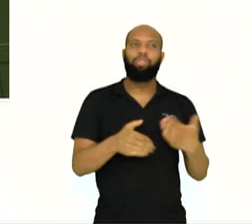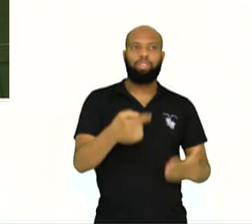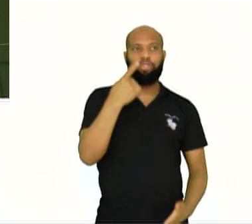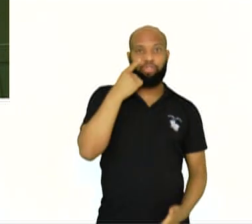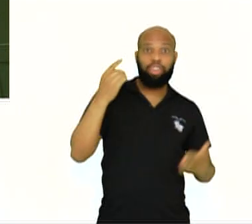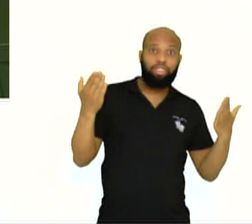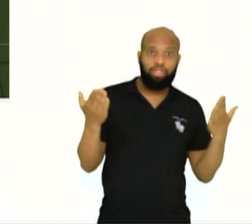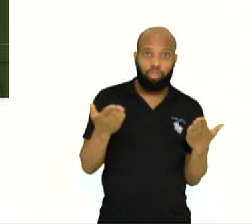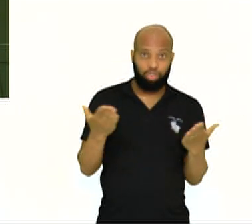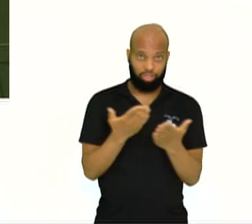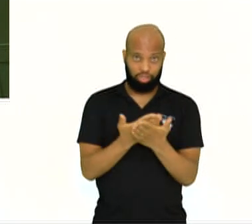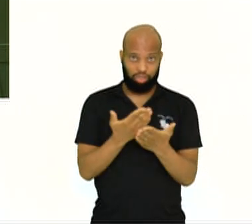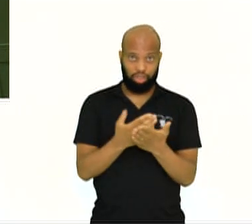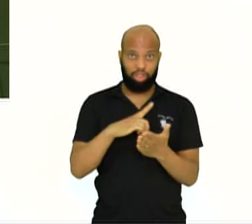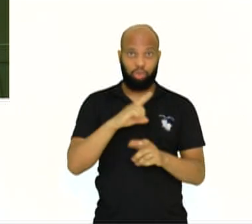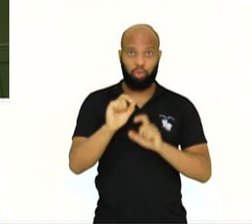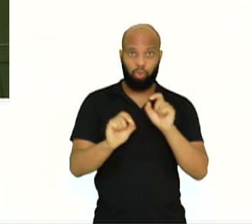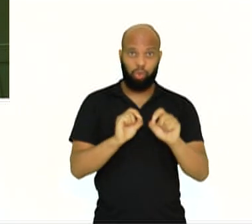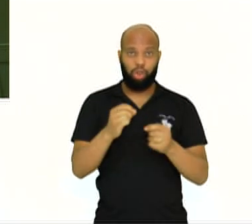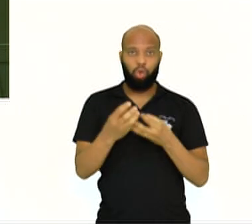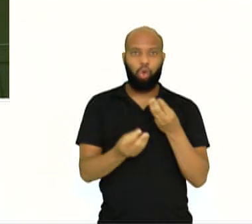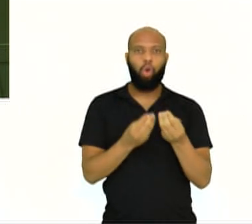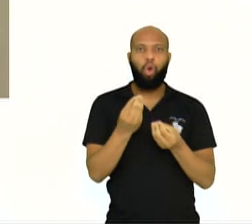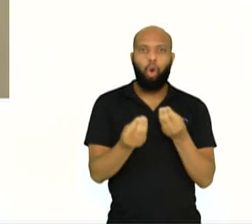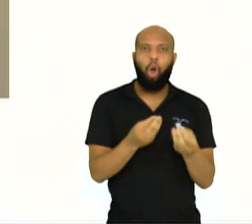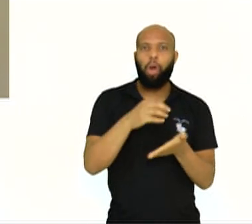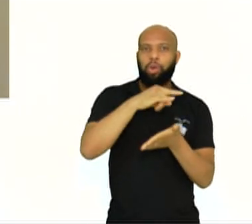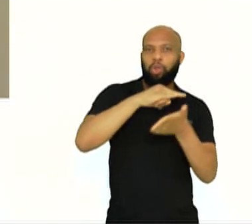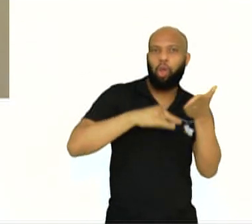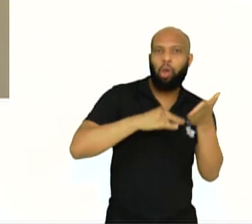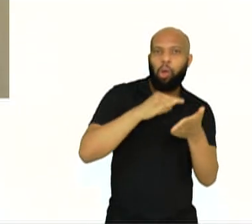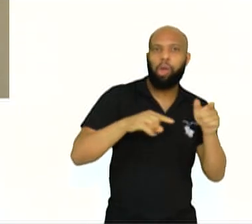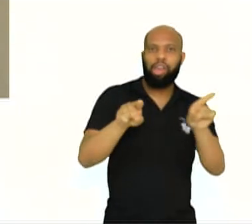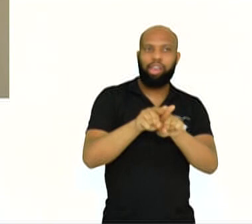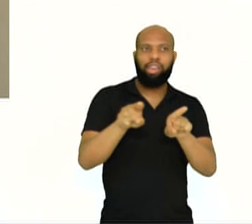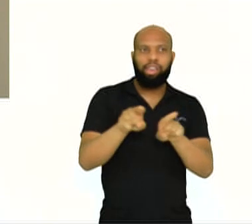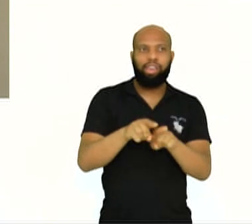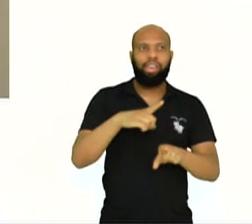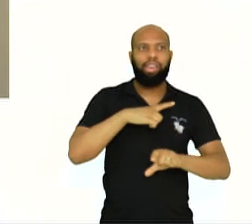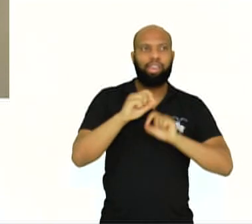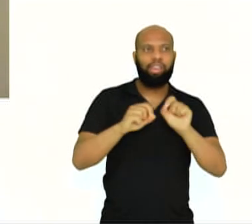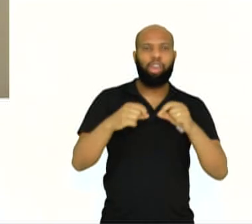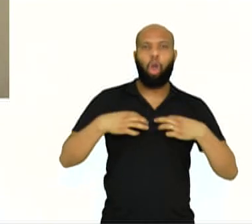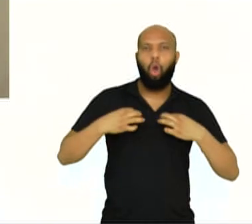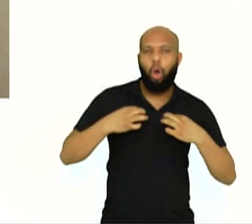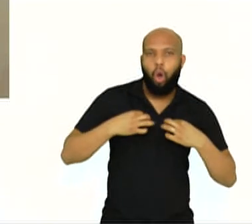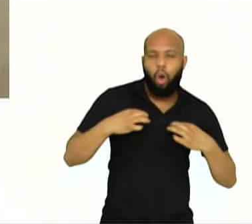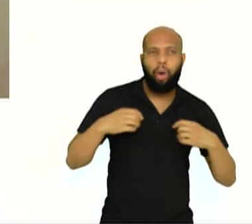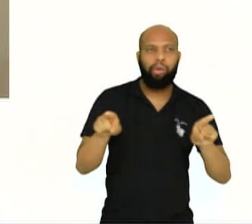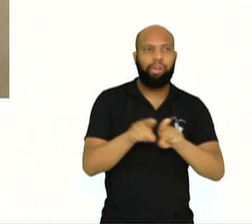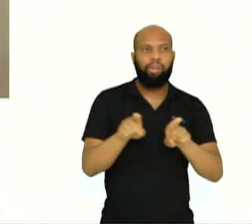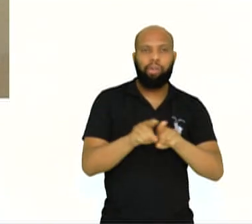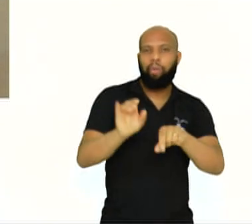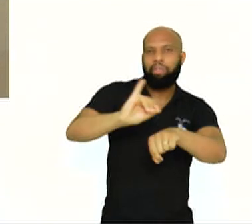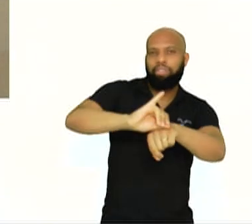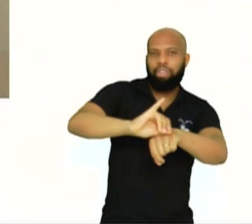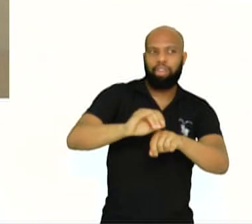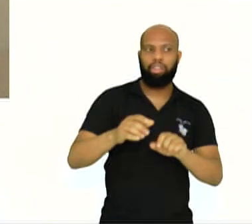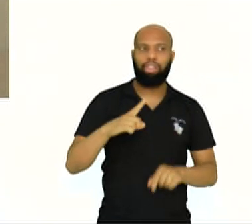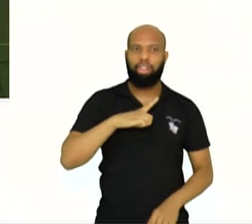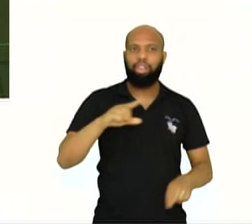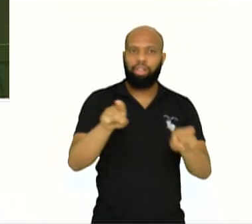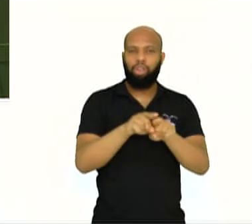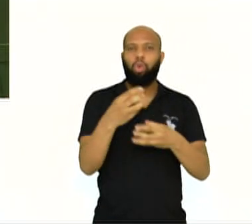vendo nessa nossa aula como os documentos, as indumentárias, as roupas, os